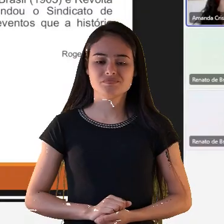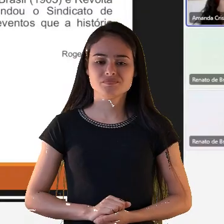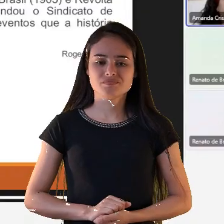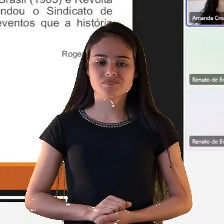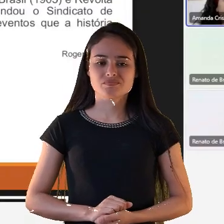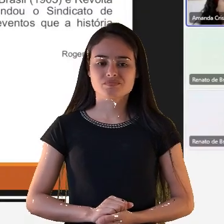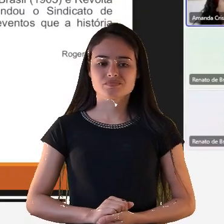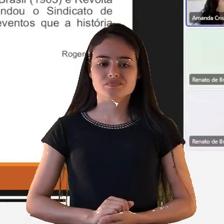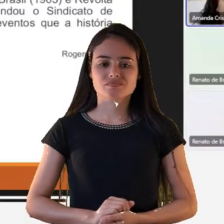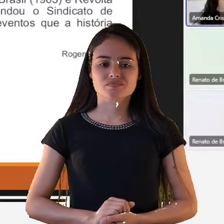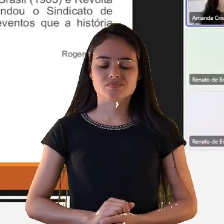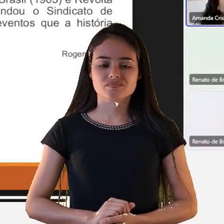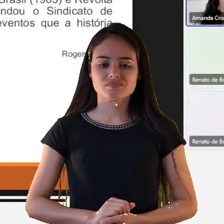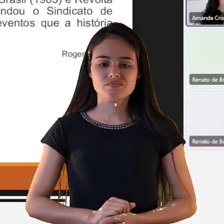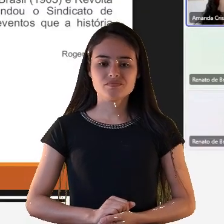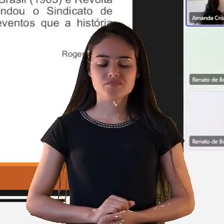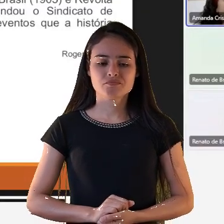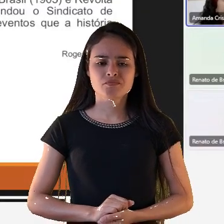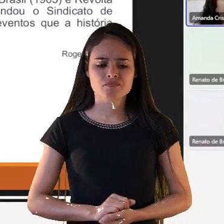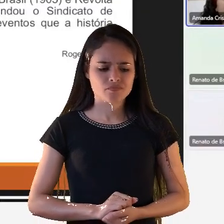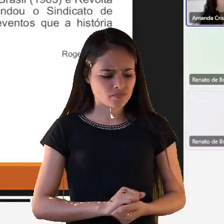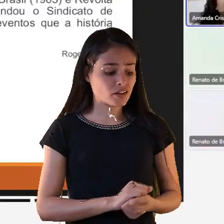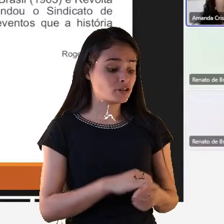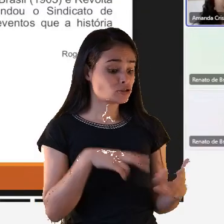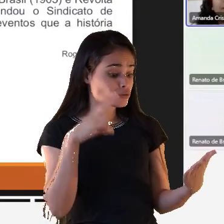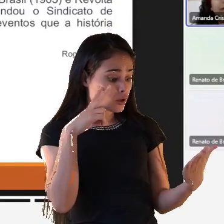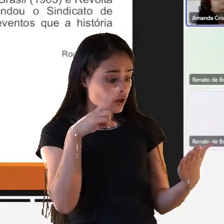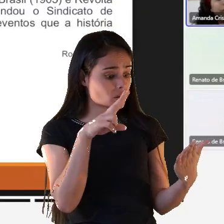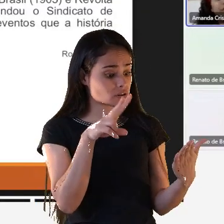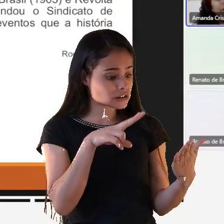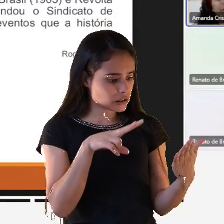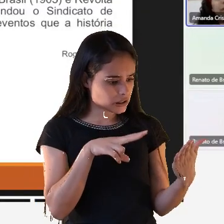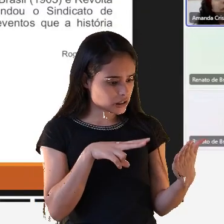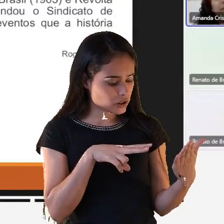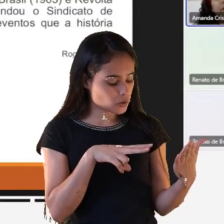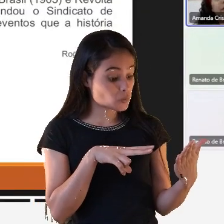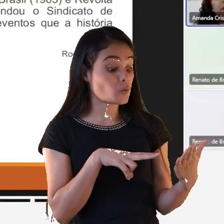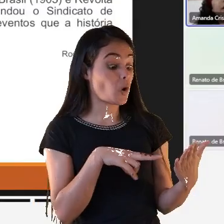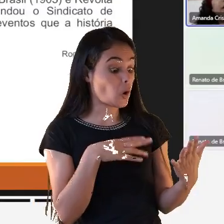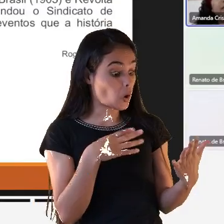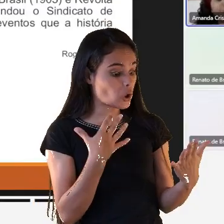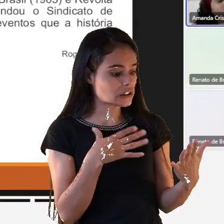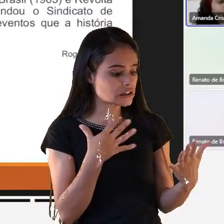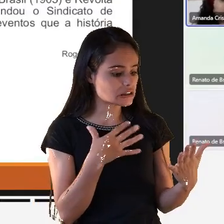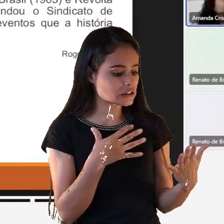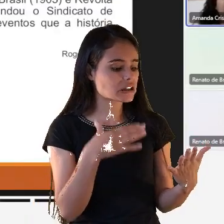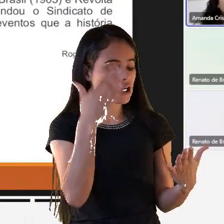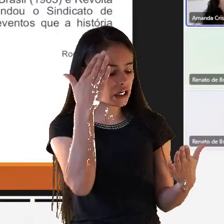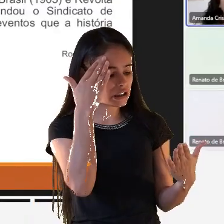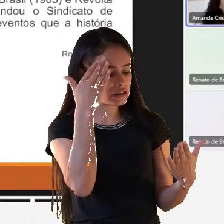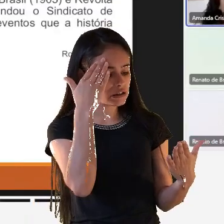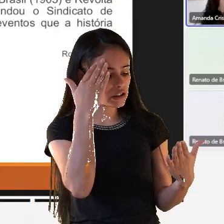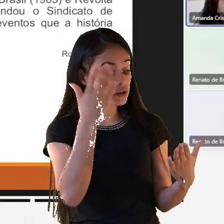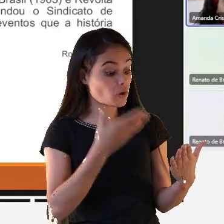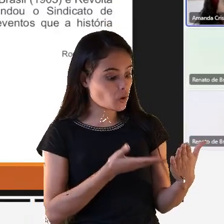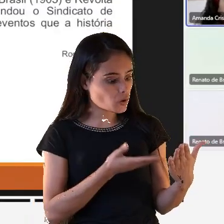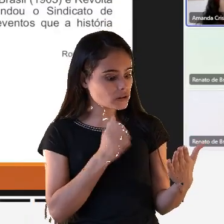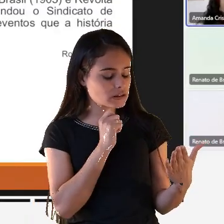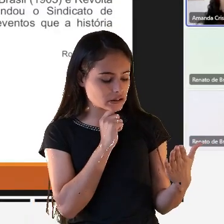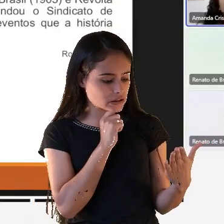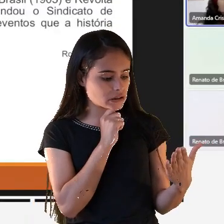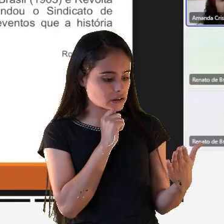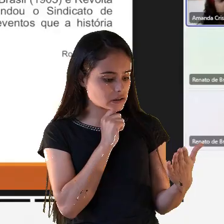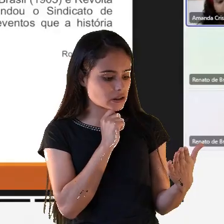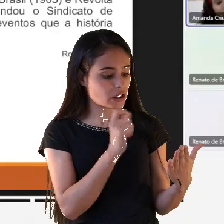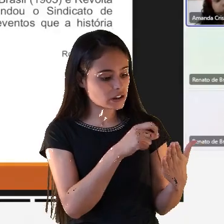essa carta foi estudada e tal, e foi entendido mesmo que era a carta de Esperança